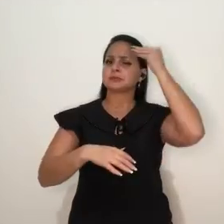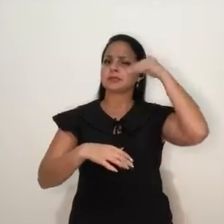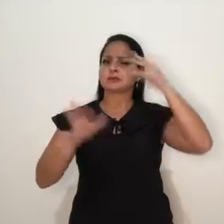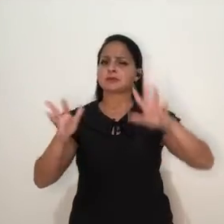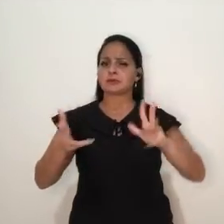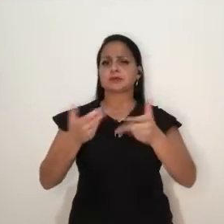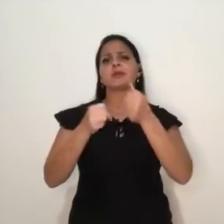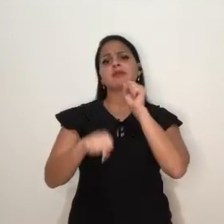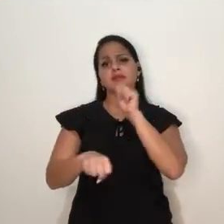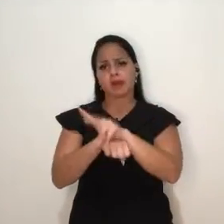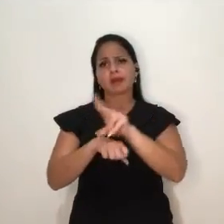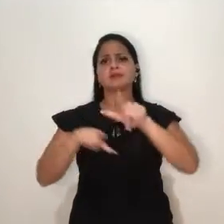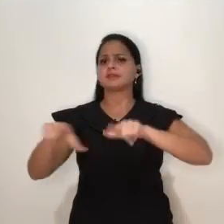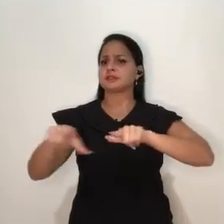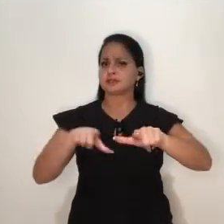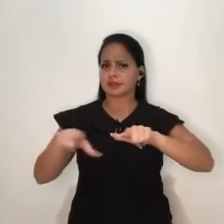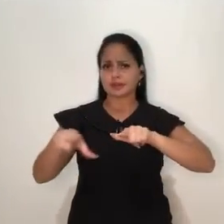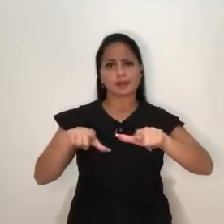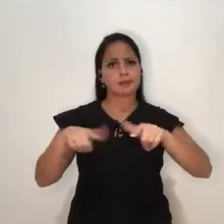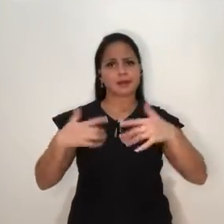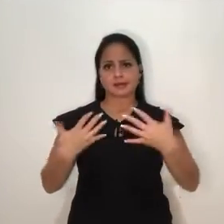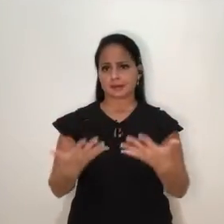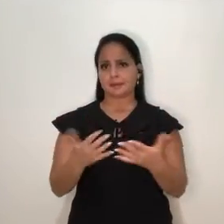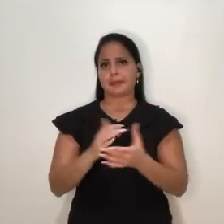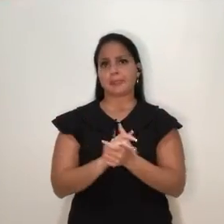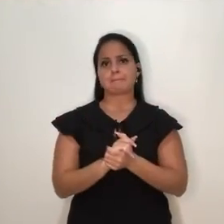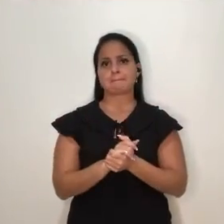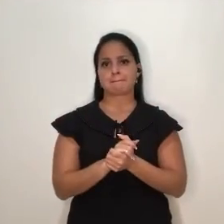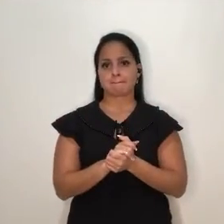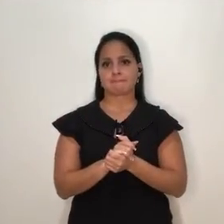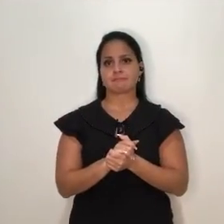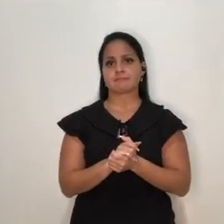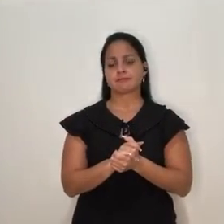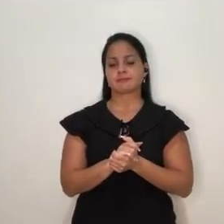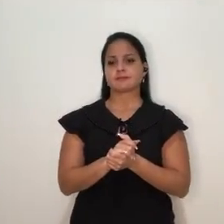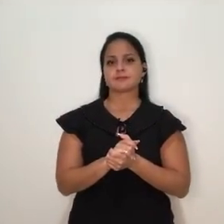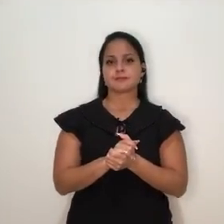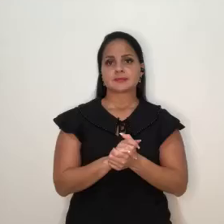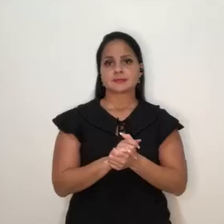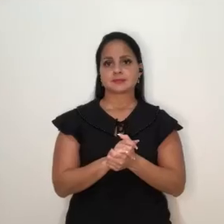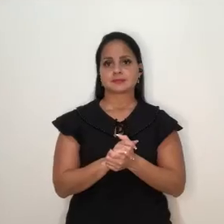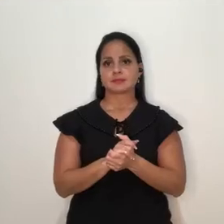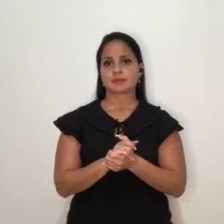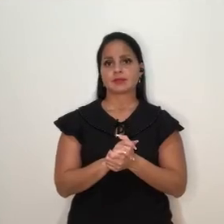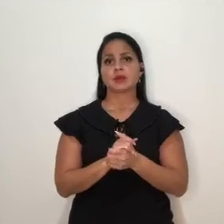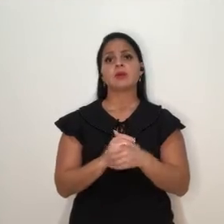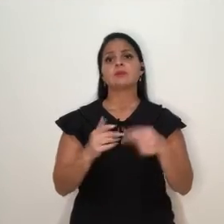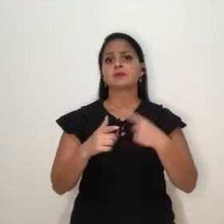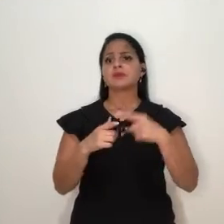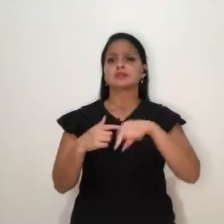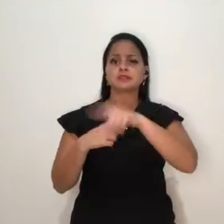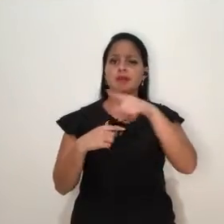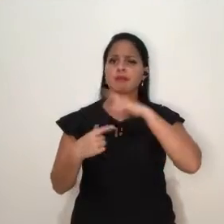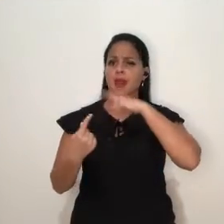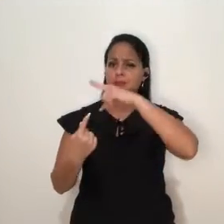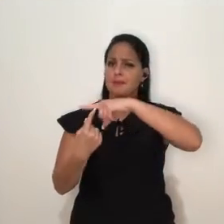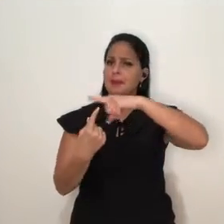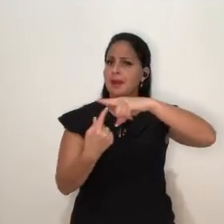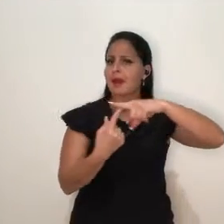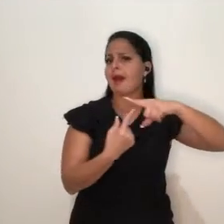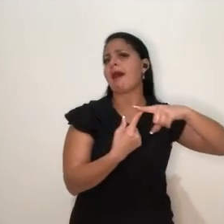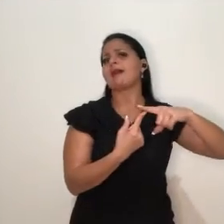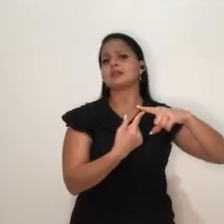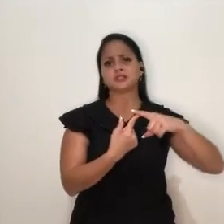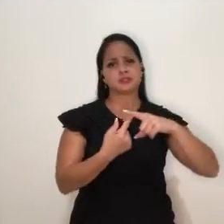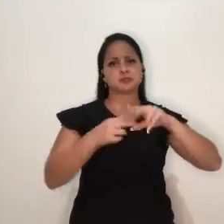nesse mercado que eu falo, porque você vai lidar com todos os tipos de percalços que acontecem quando você está na vida